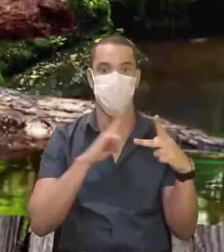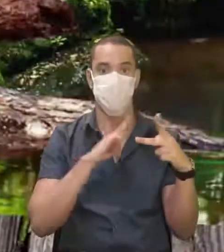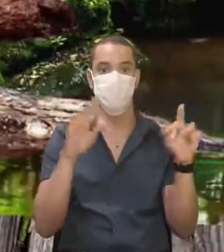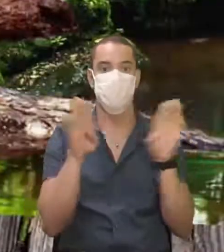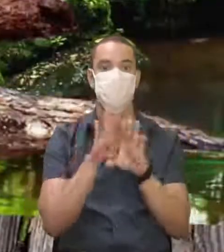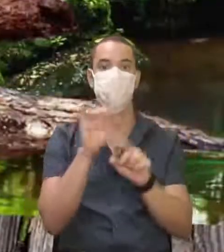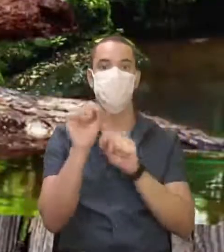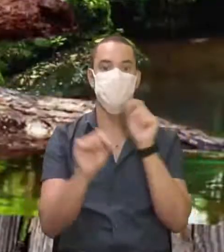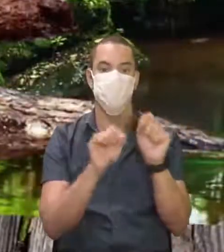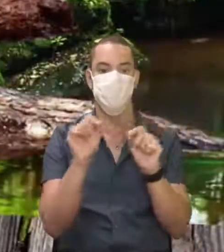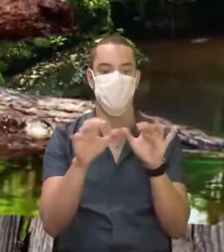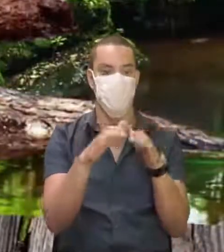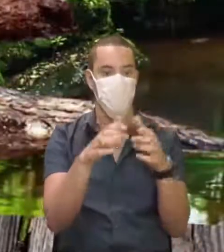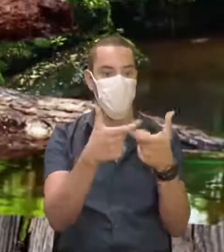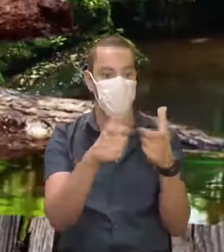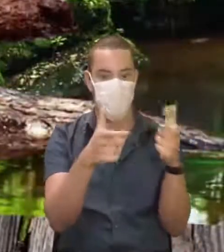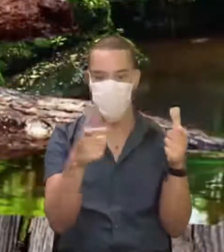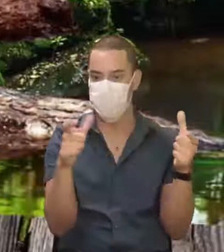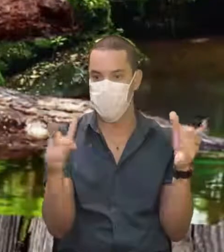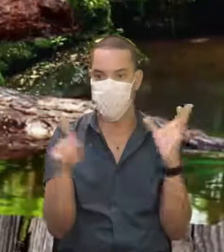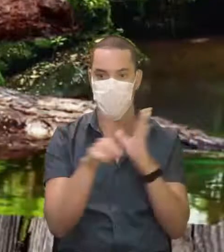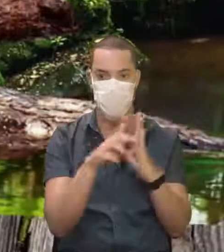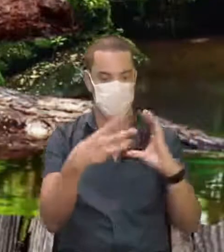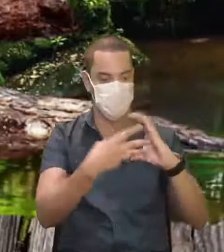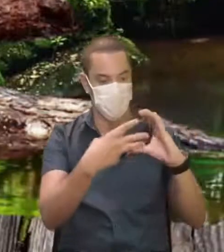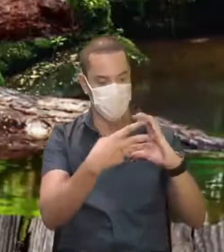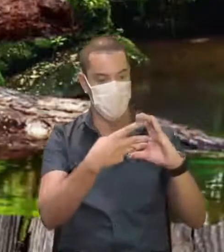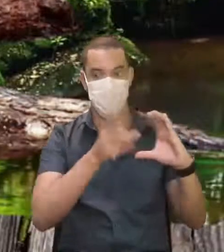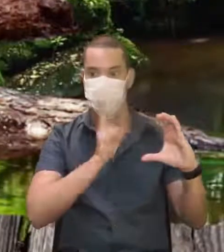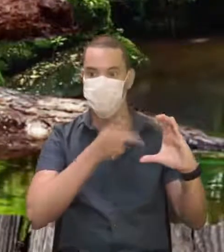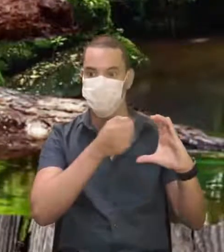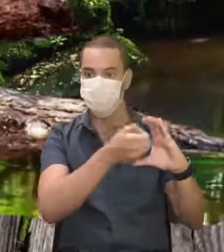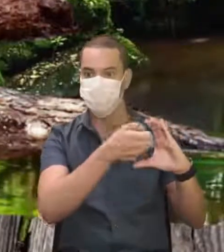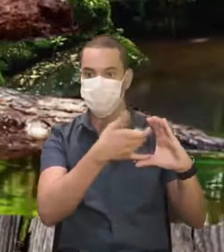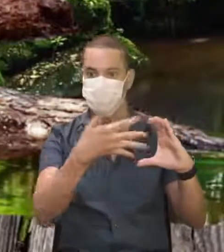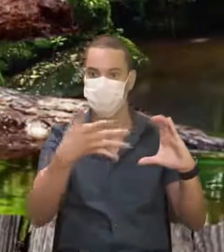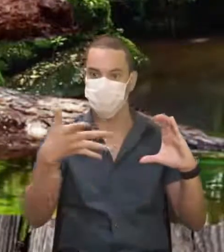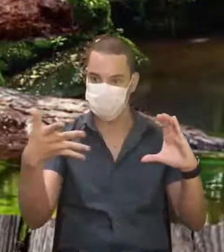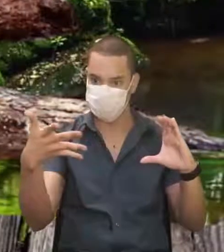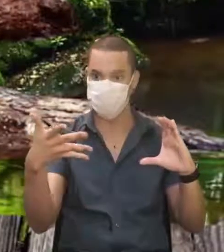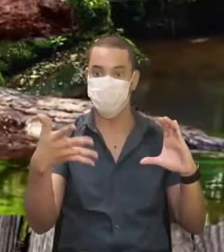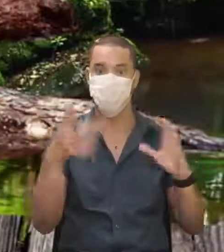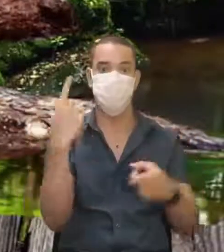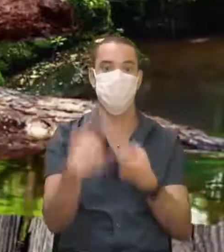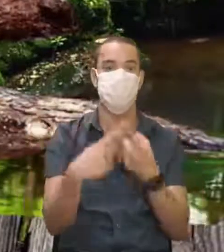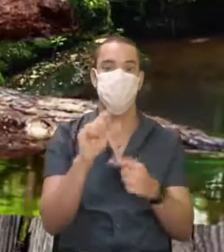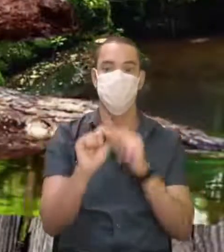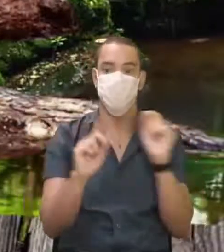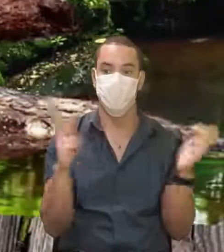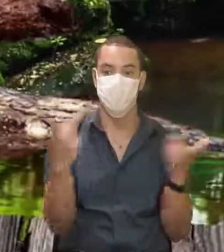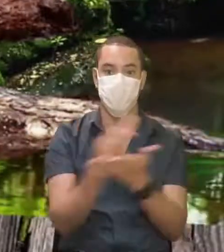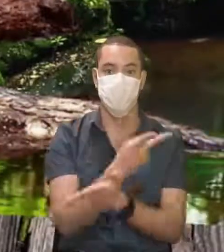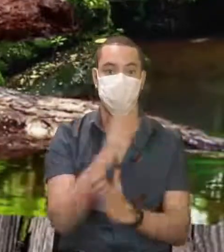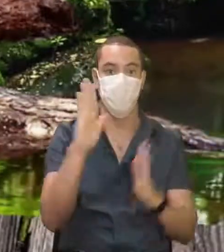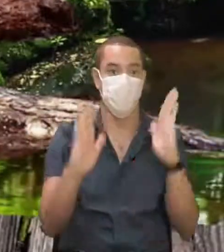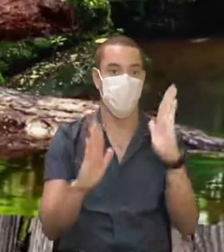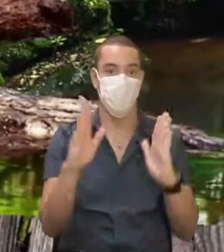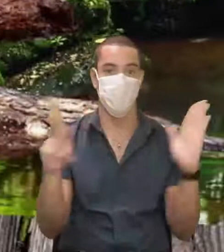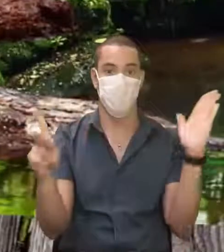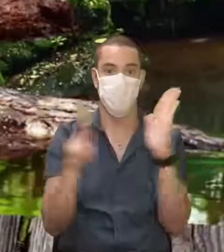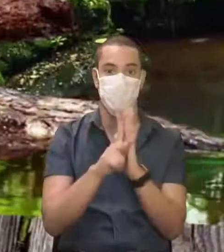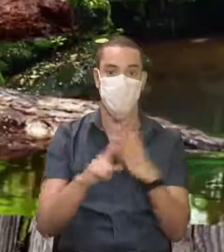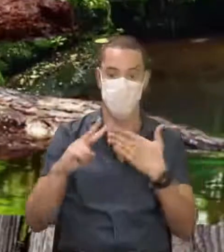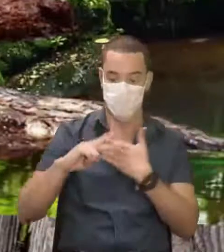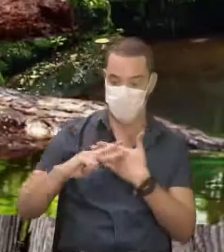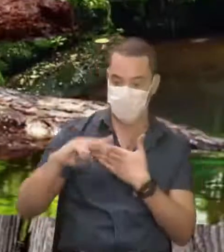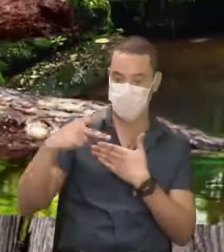ter o crescimento da célula, certo? Ela acabou, é a fase que vai ser sucedida